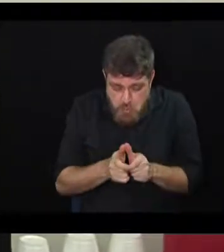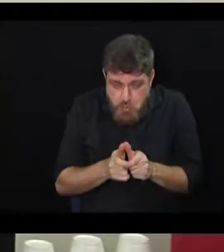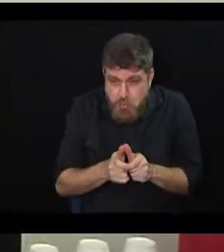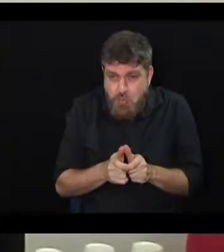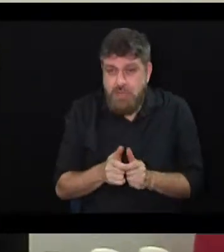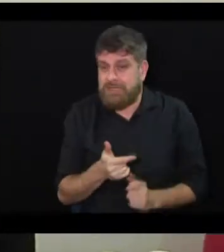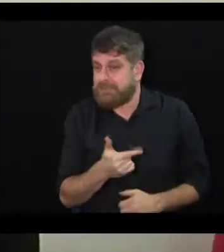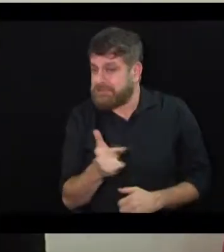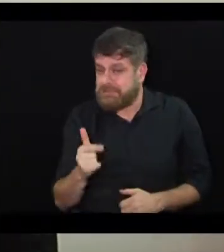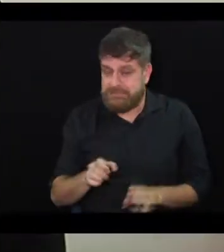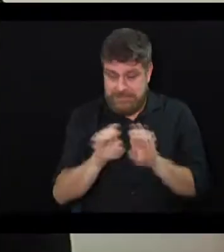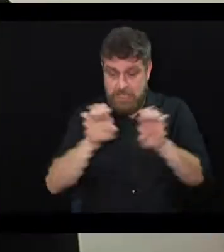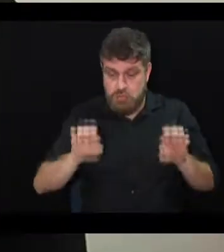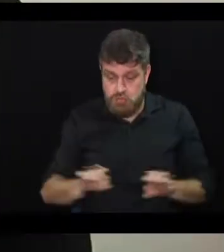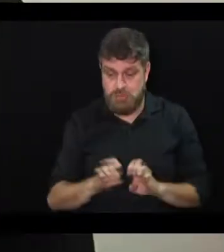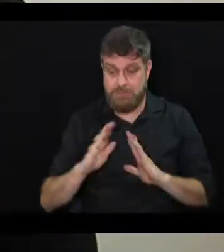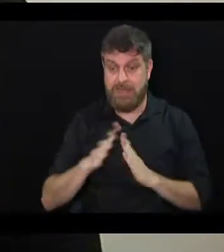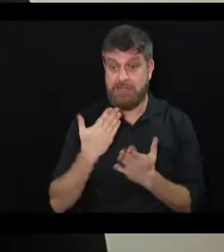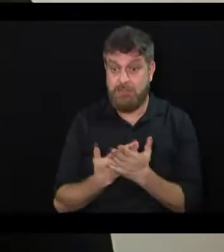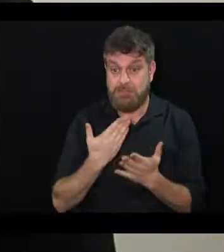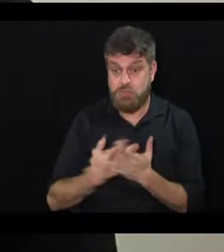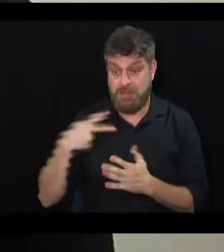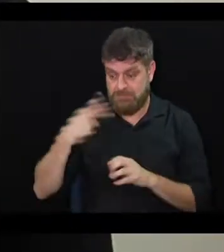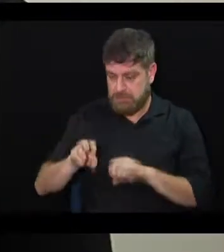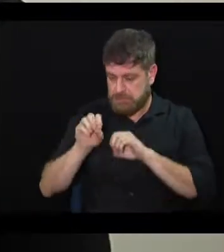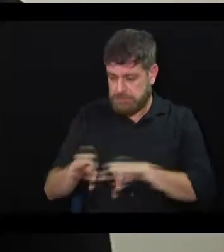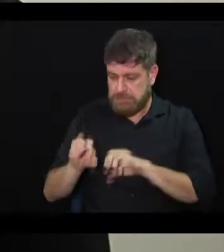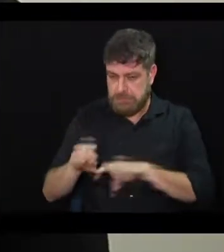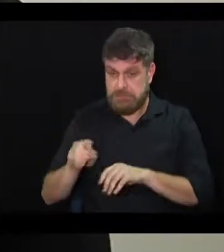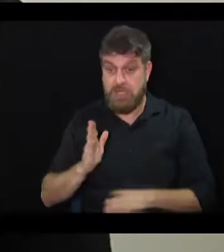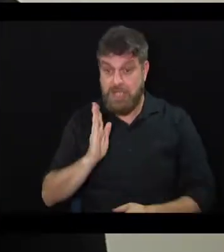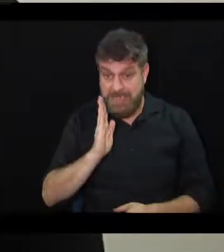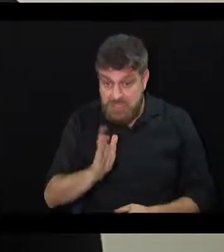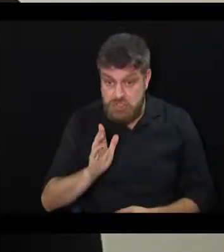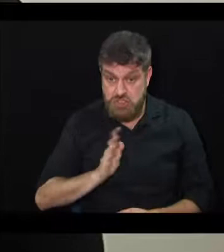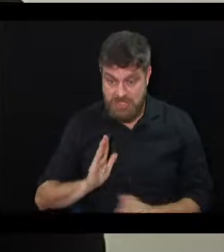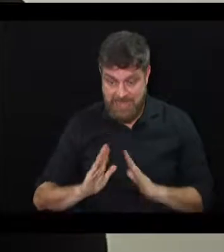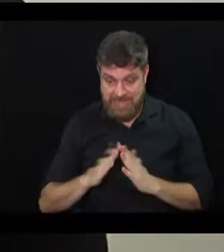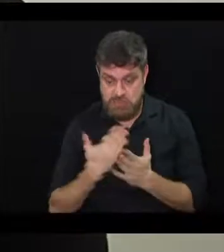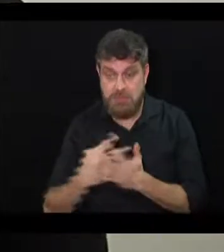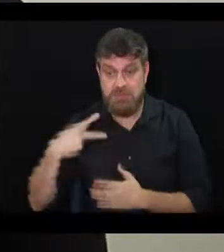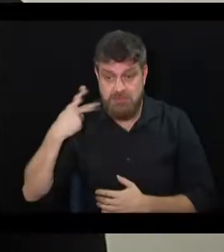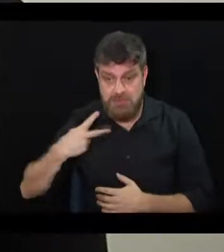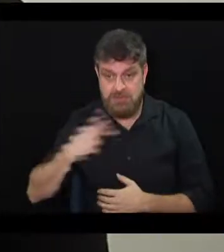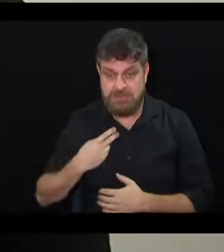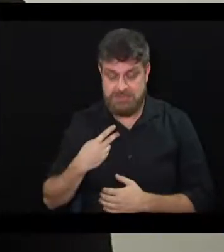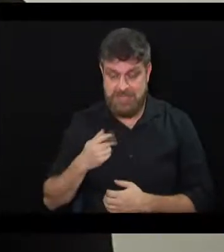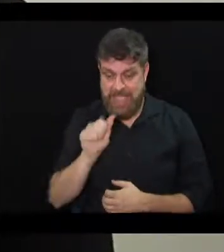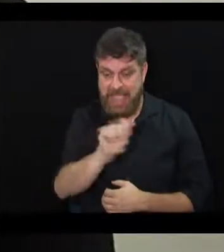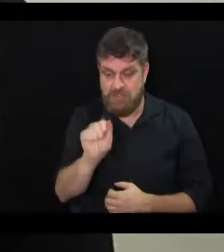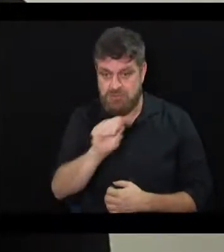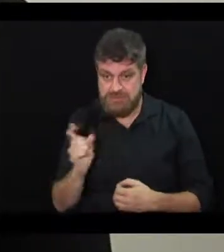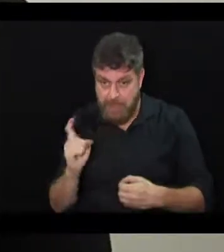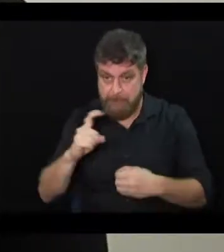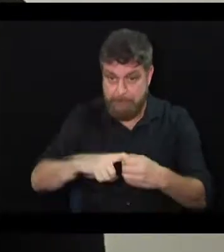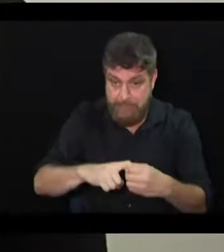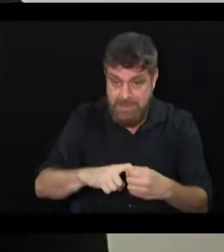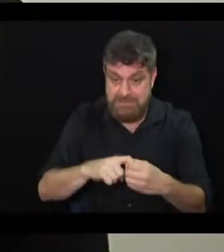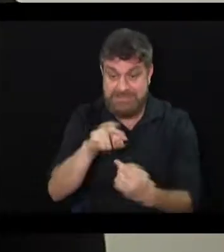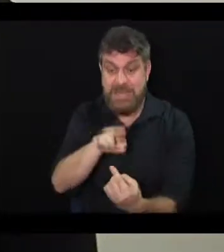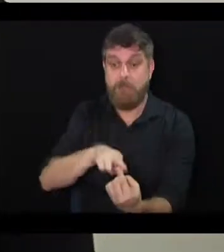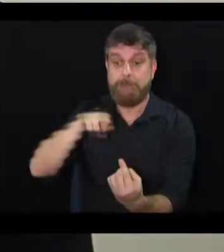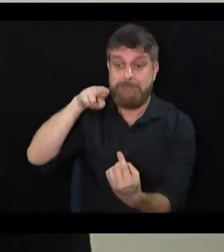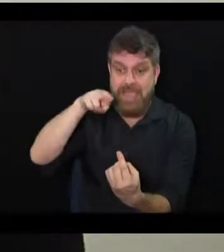tenham estrutura para ter uma escola, para que as escolas que já estão constituídas e são associadas da ABEL possam servir de referência